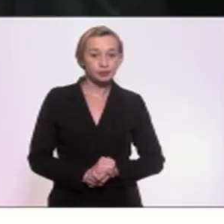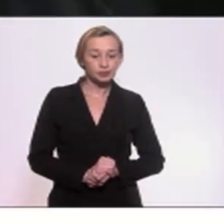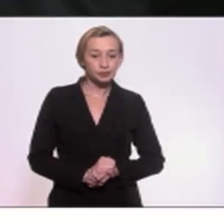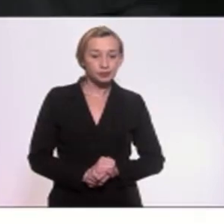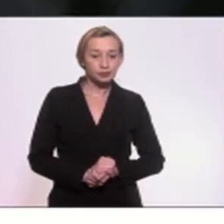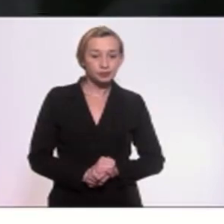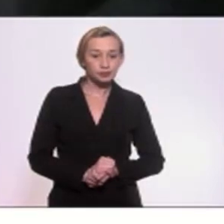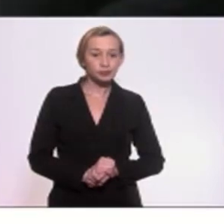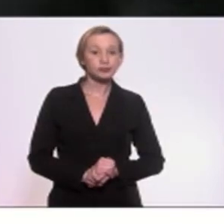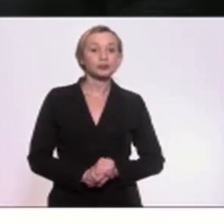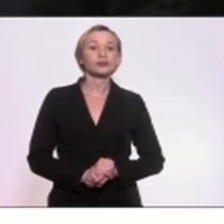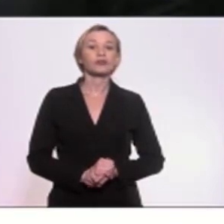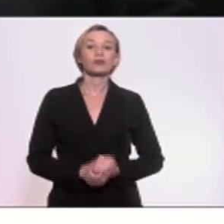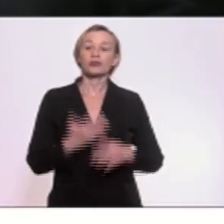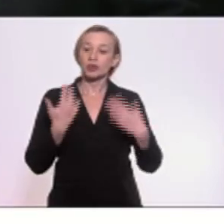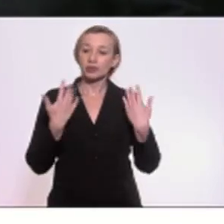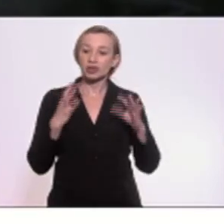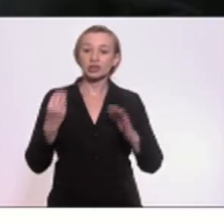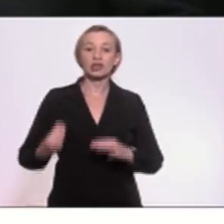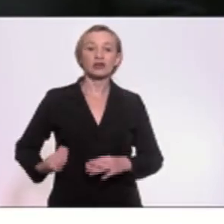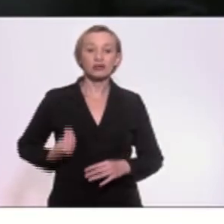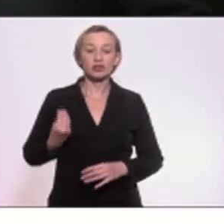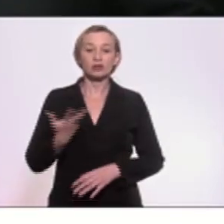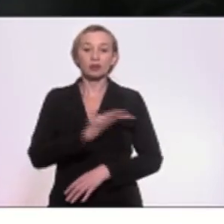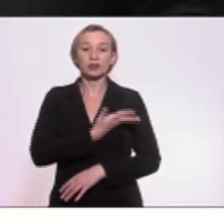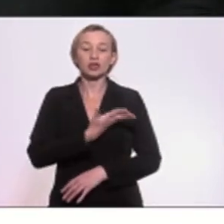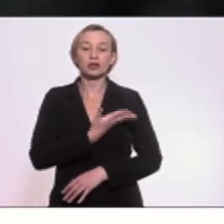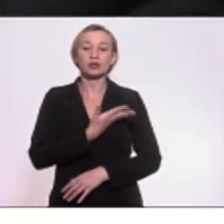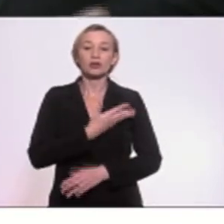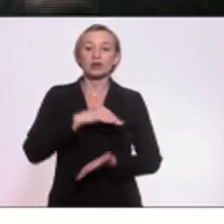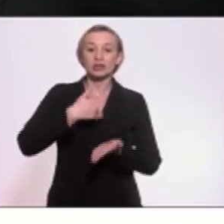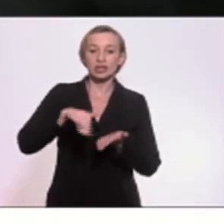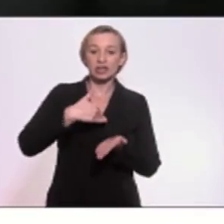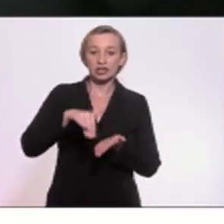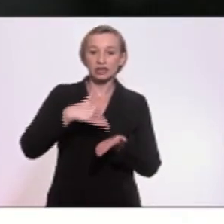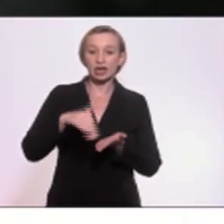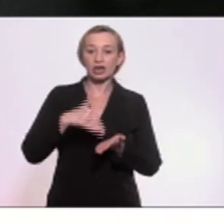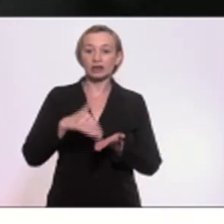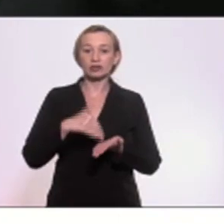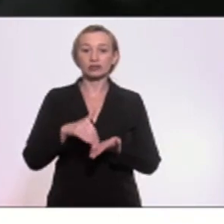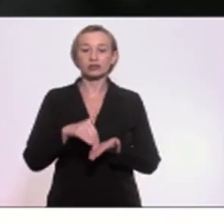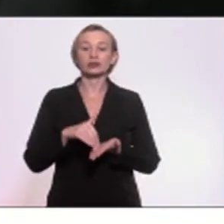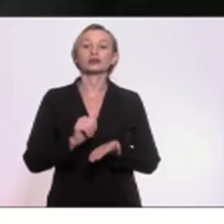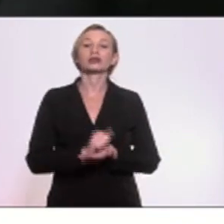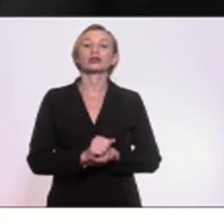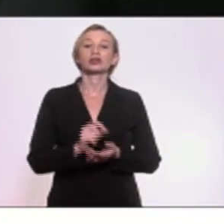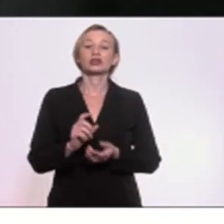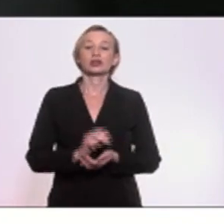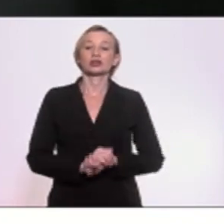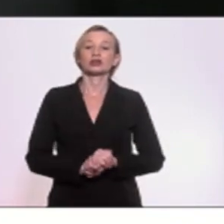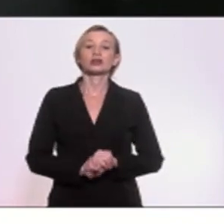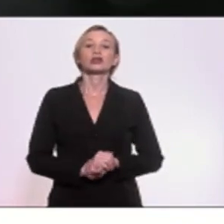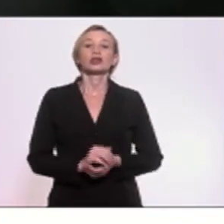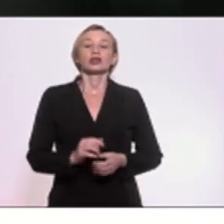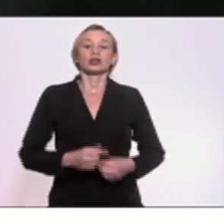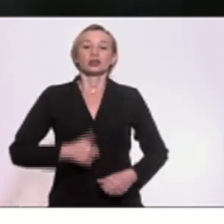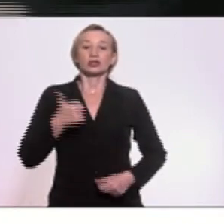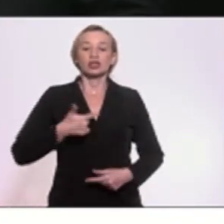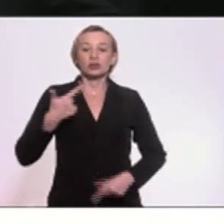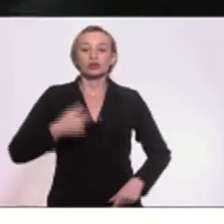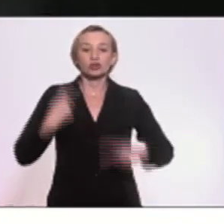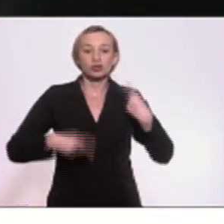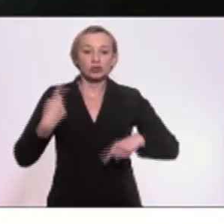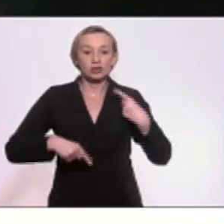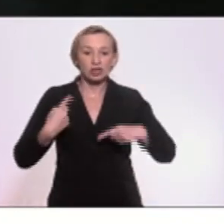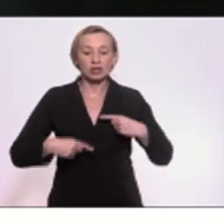a presença do nosso amigo Pedro Fernandes, nosso secretário dublê de deputado agora. Em tramitação ordinária, em segunda discussão,